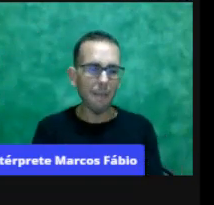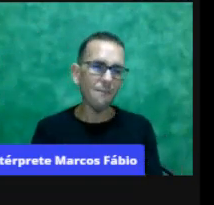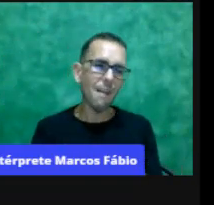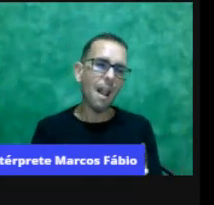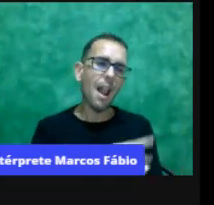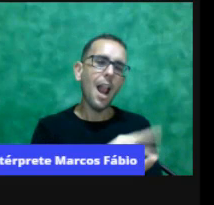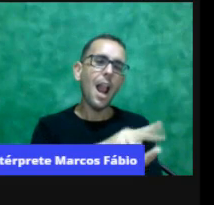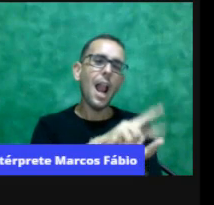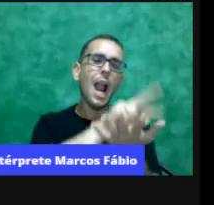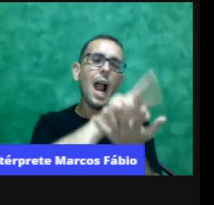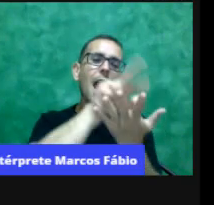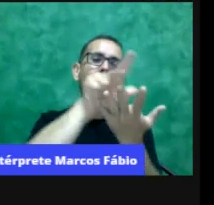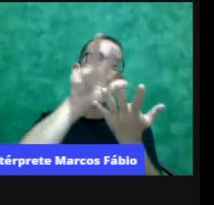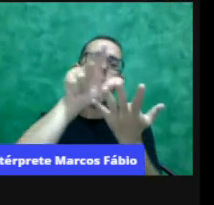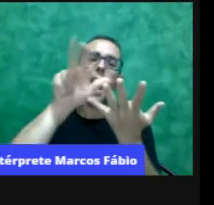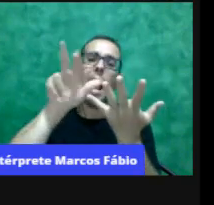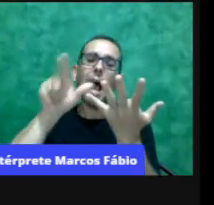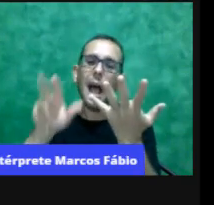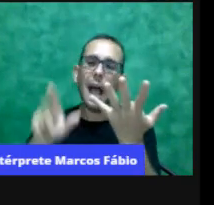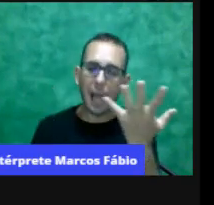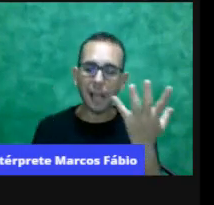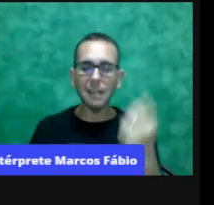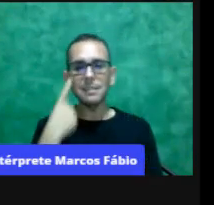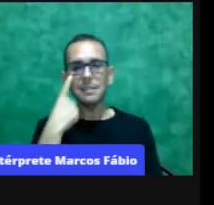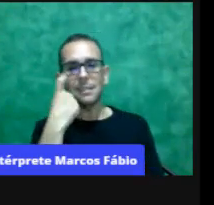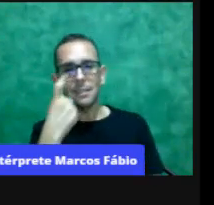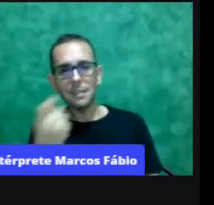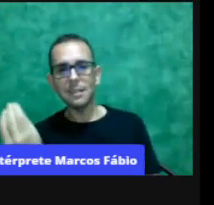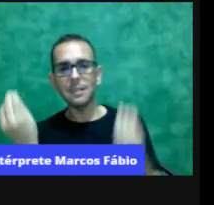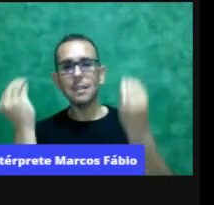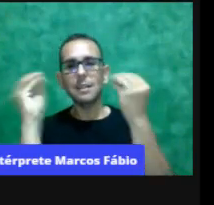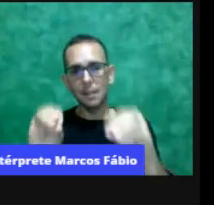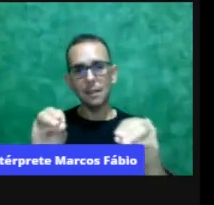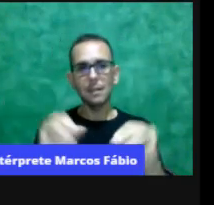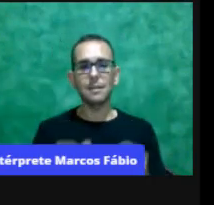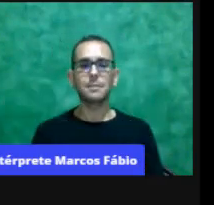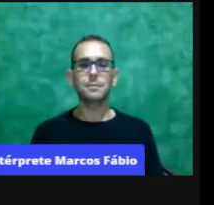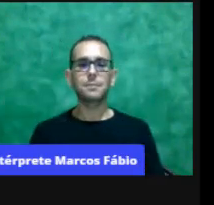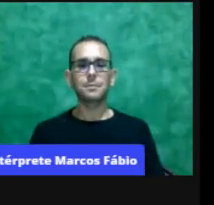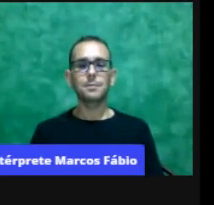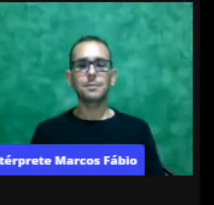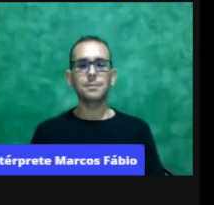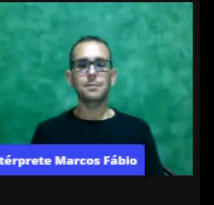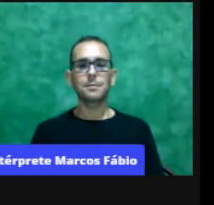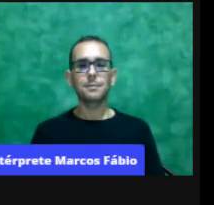muito grande de histórias interessantes que eles contam lá. Pode passar?